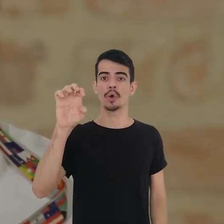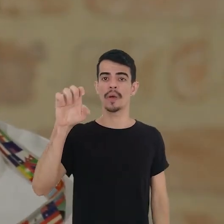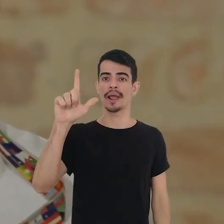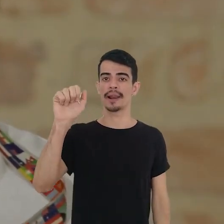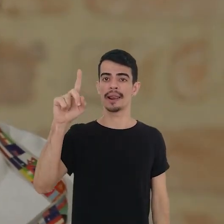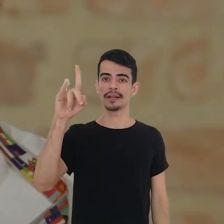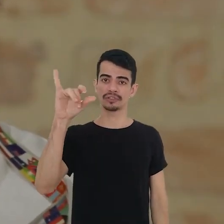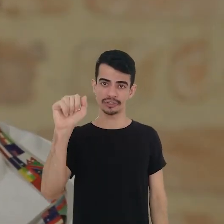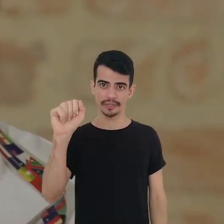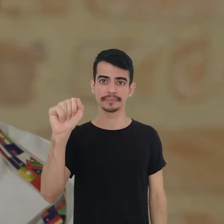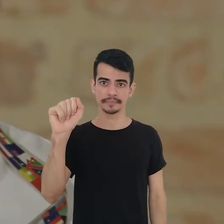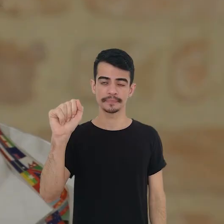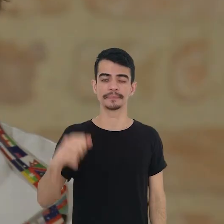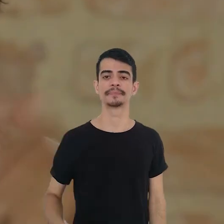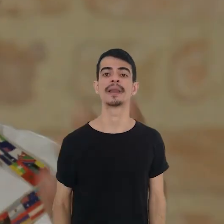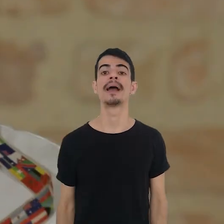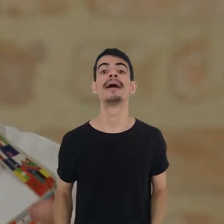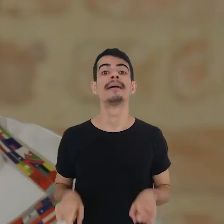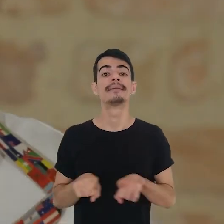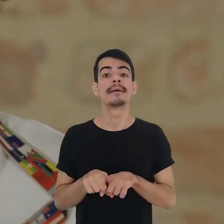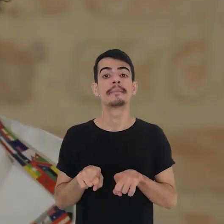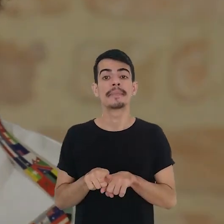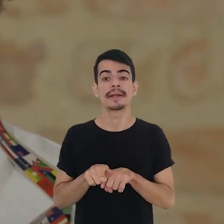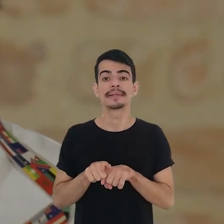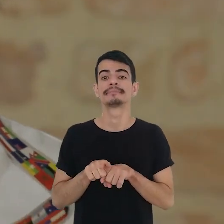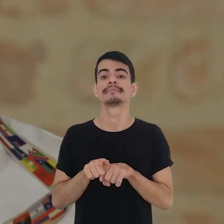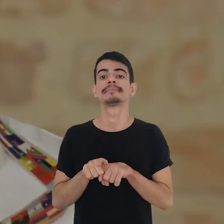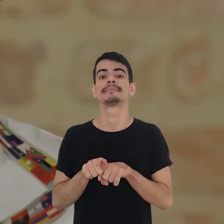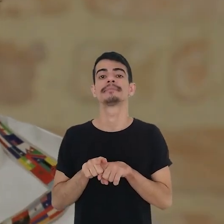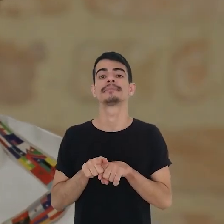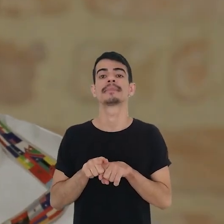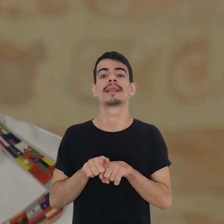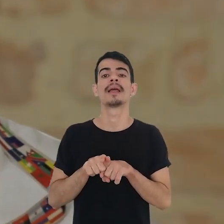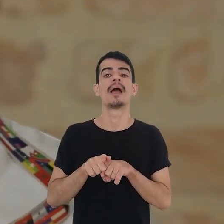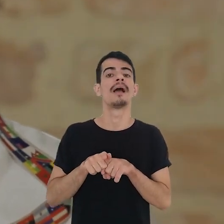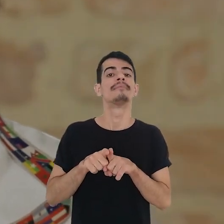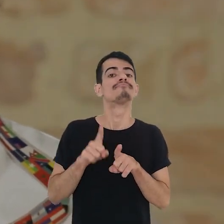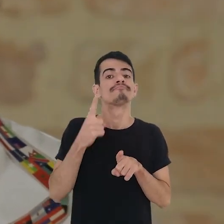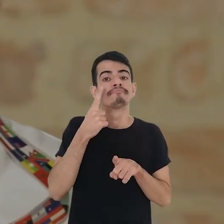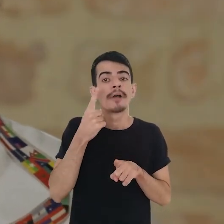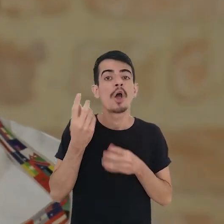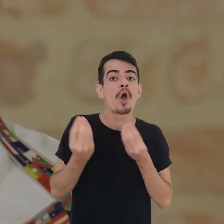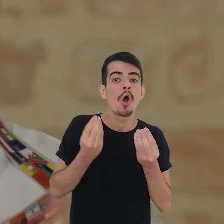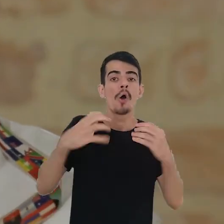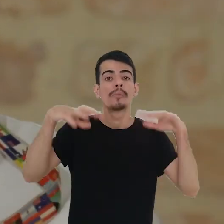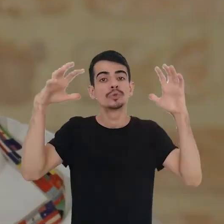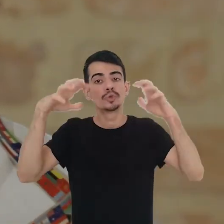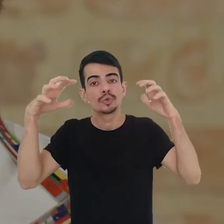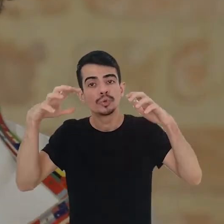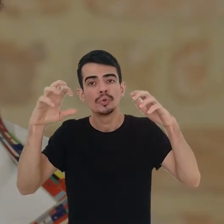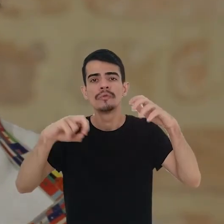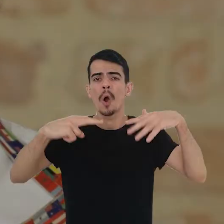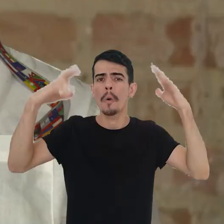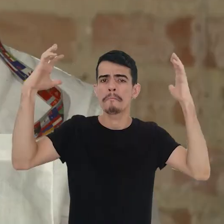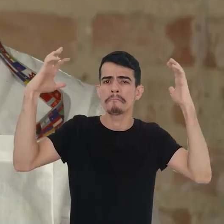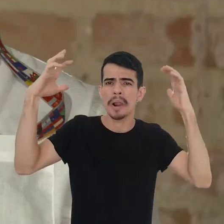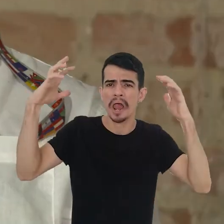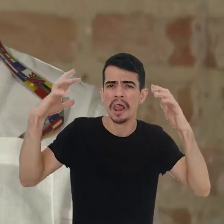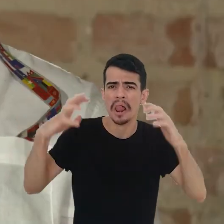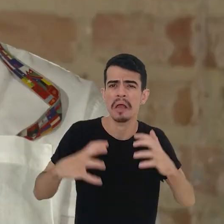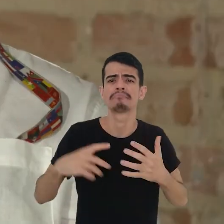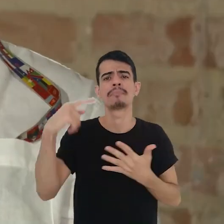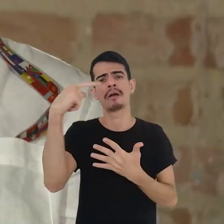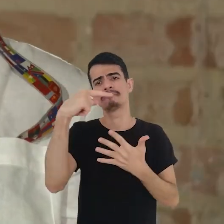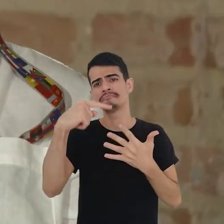e na Groenlândia, ou no Ártico, como também os padrões de chuva,